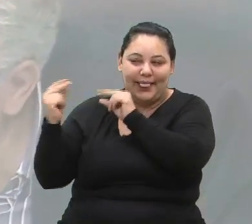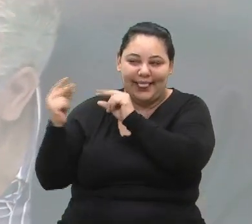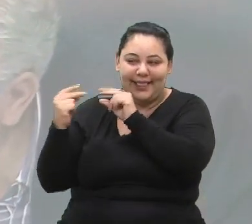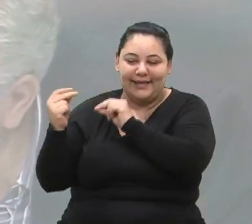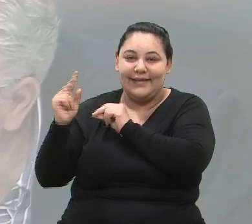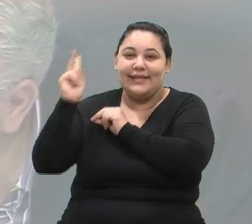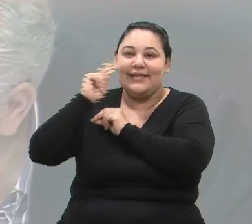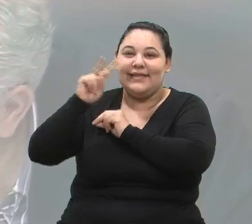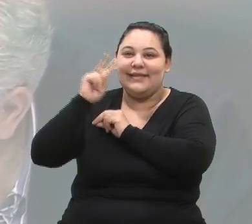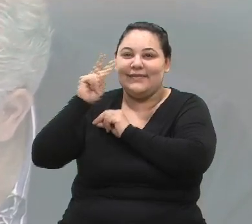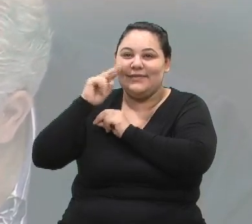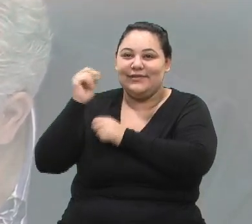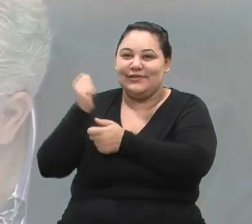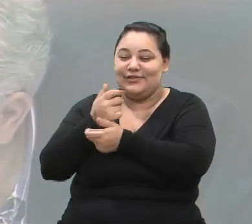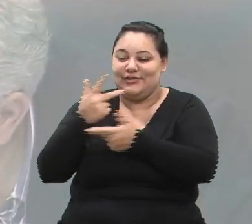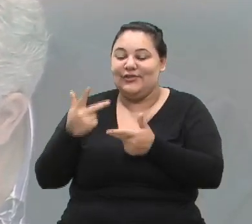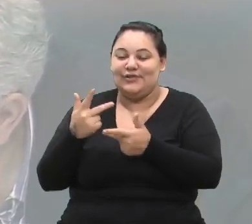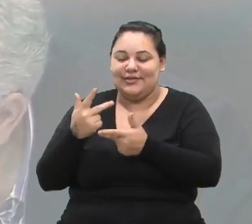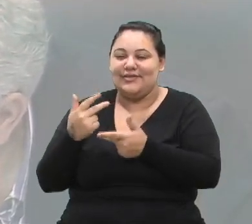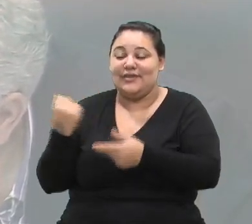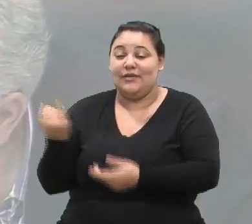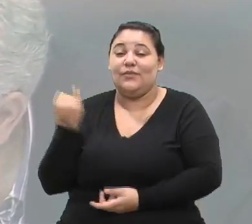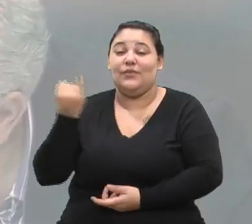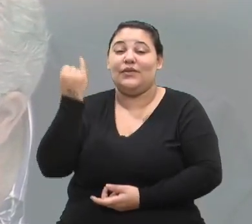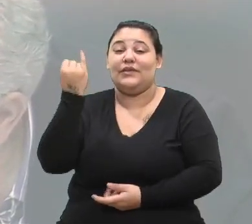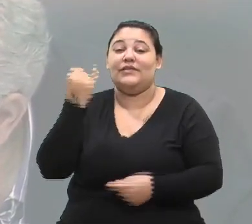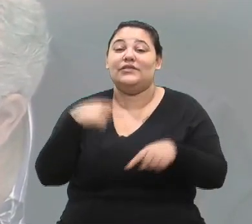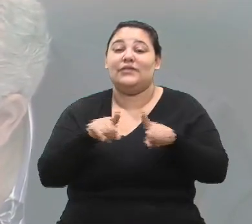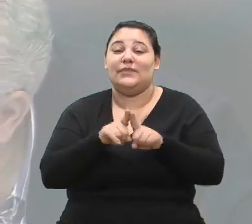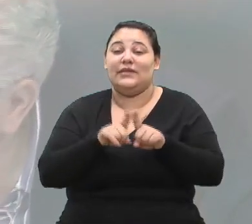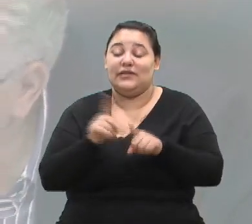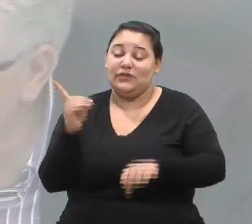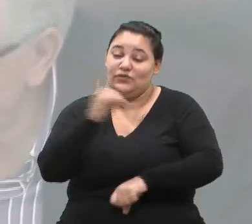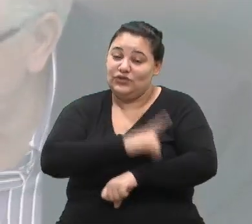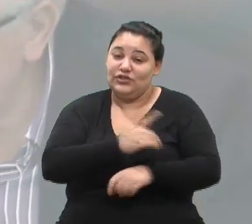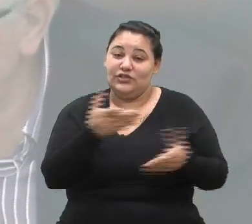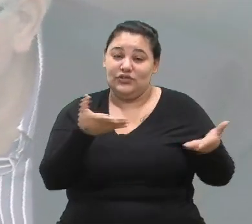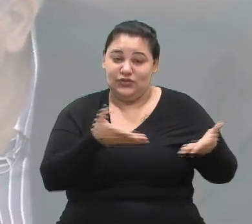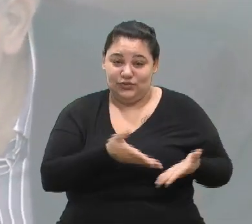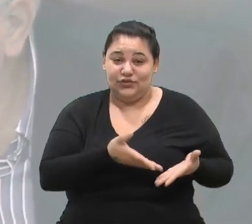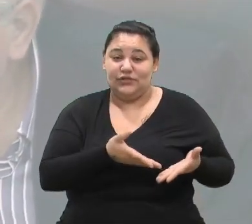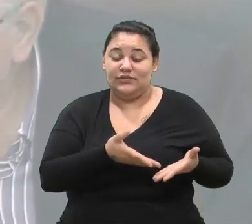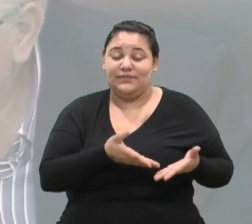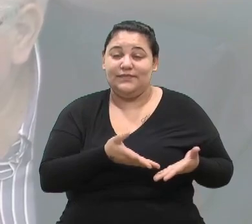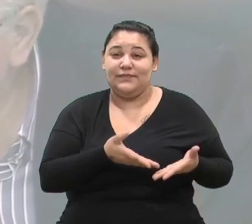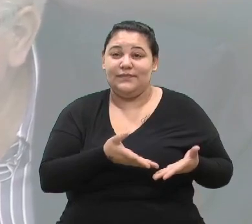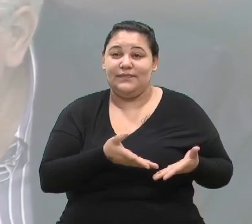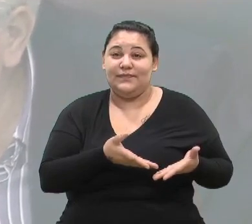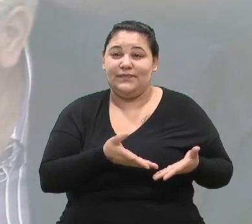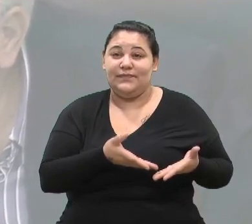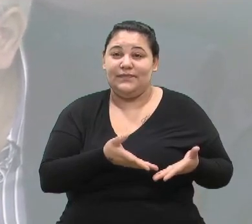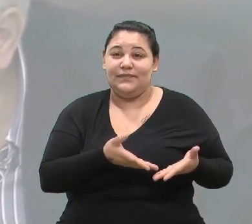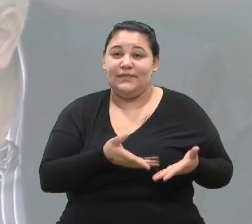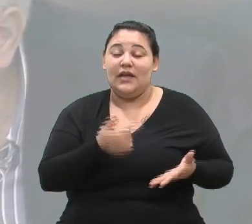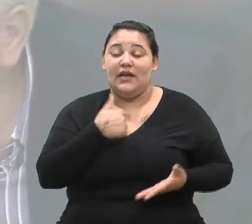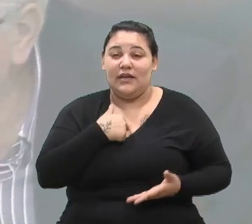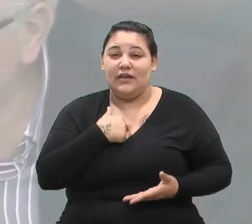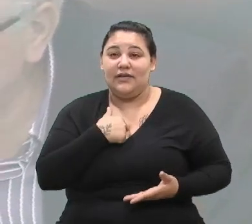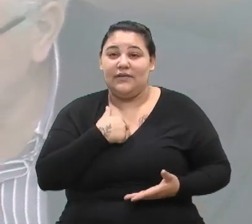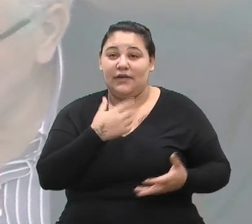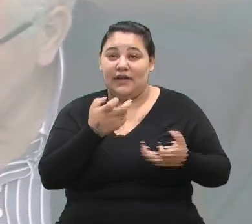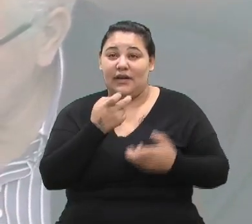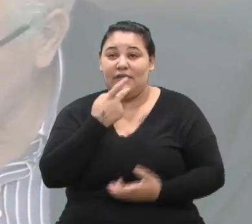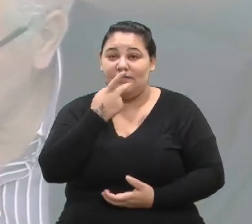resgate histórico, né, vereador Bressan, da importância desse dia de hoje. E eu faço questão aqui de